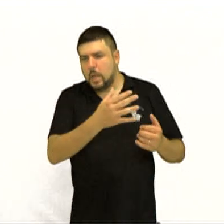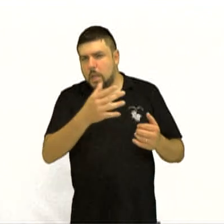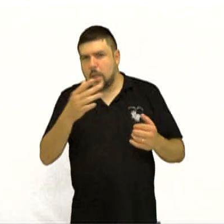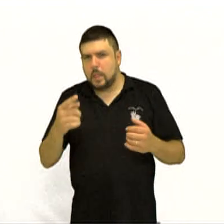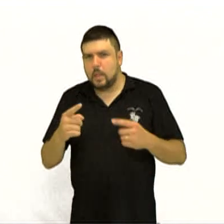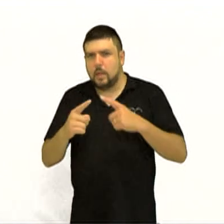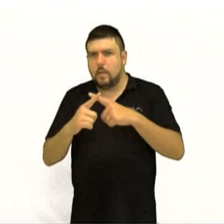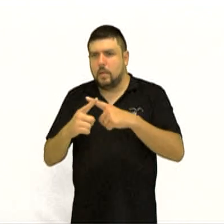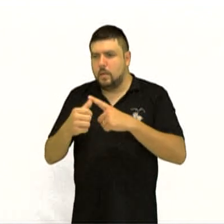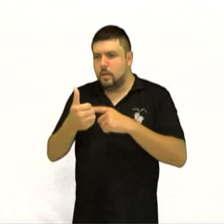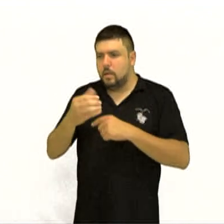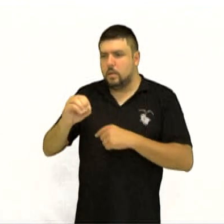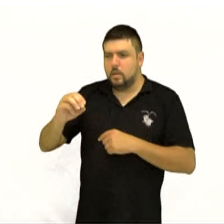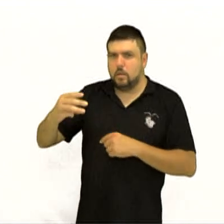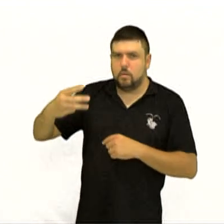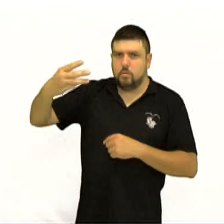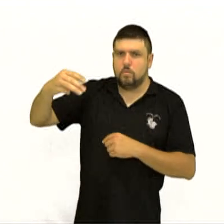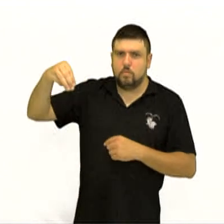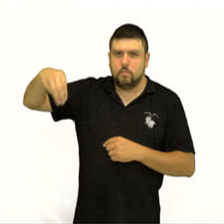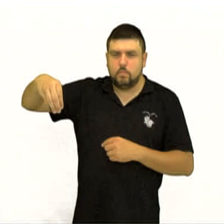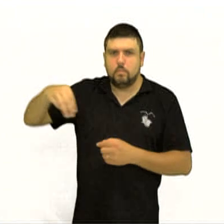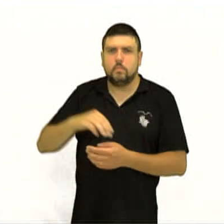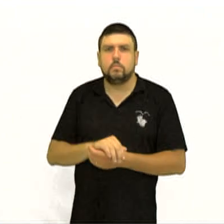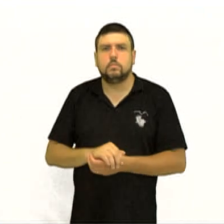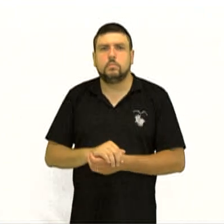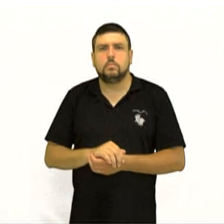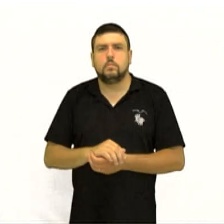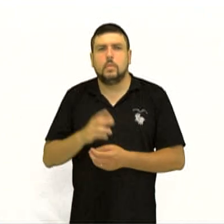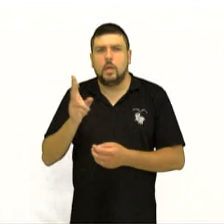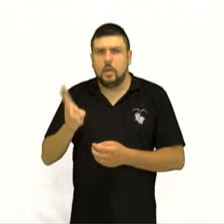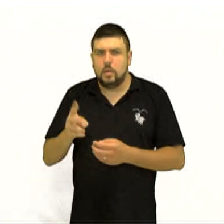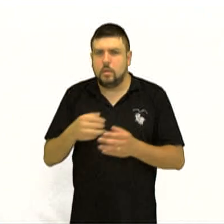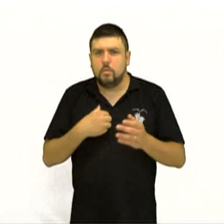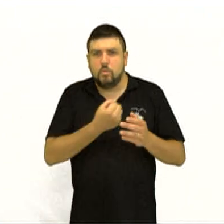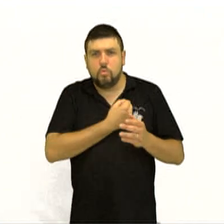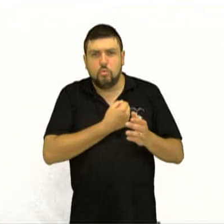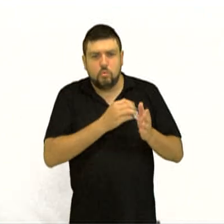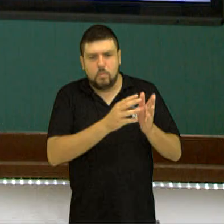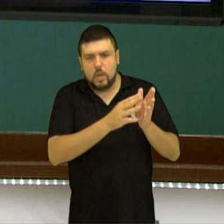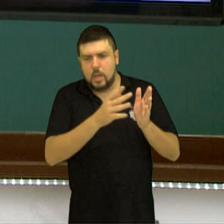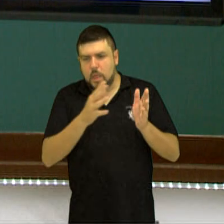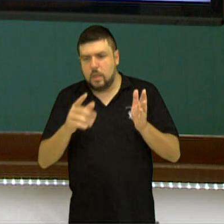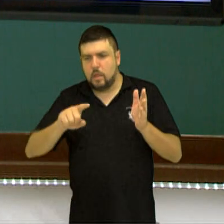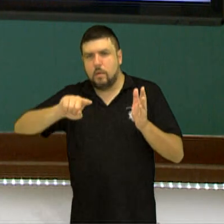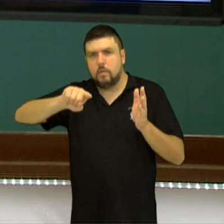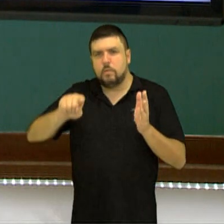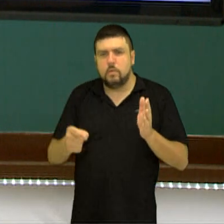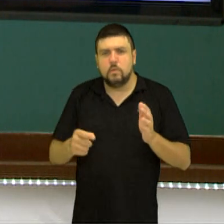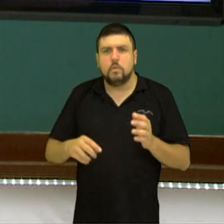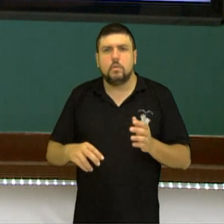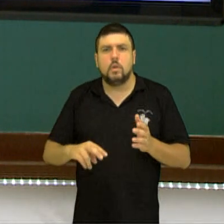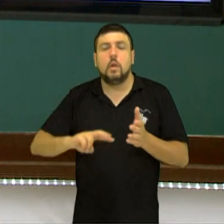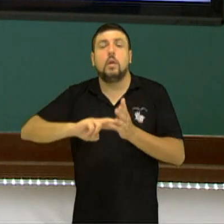da milhar, tá? Esse 3 aqui não é um 3, é um 3.000 metros, ok? Então vamos lá.